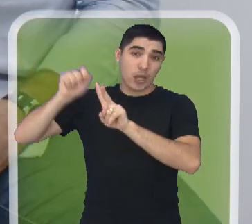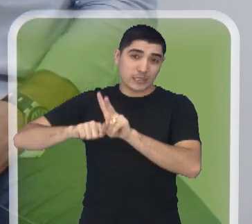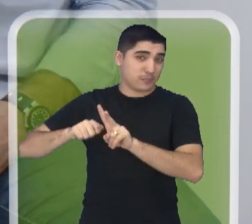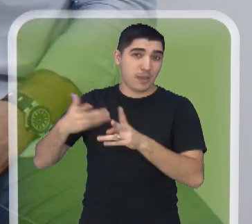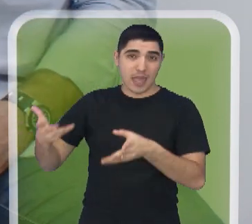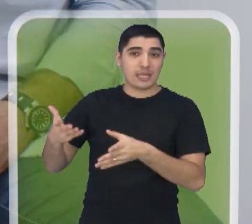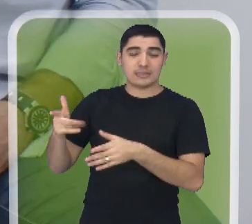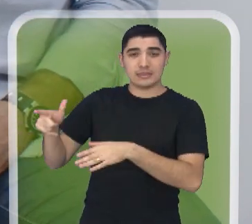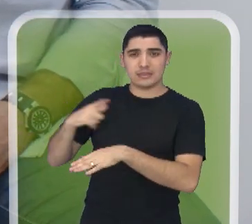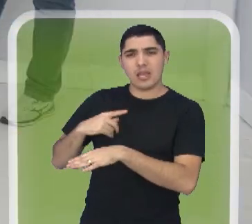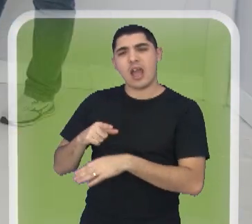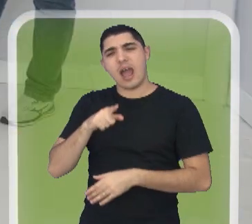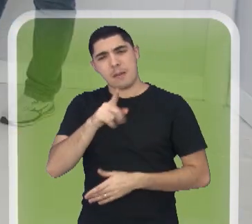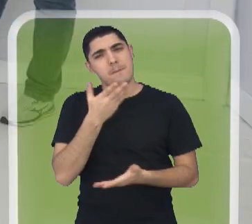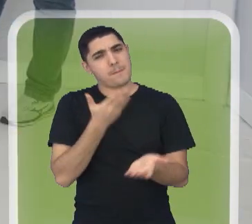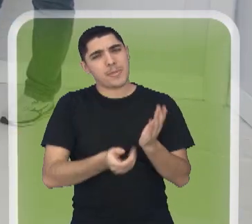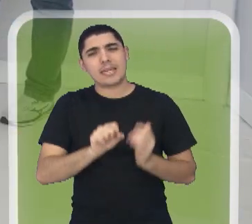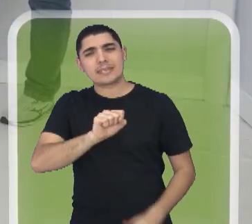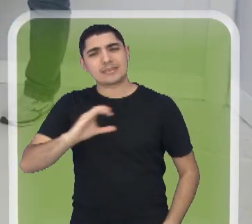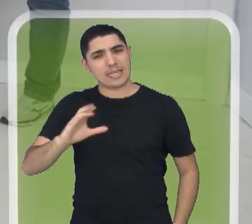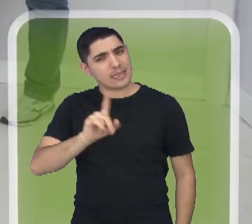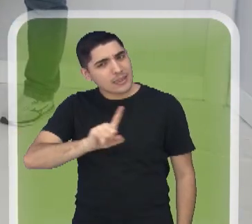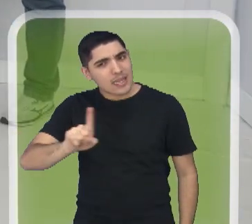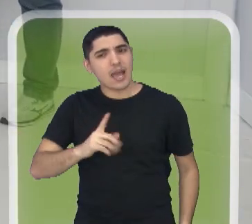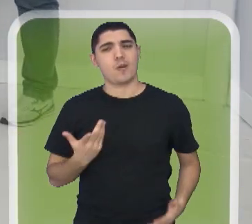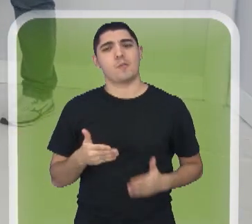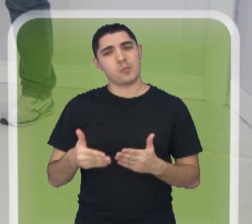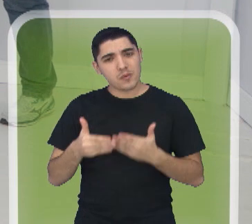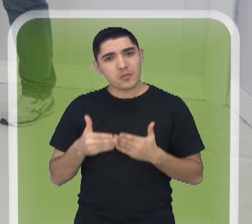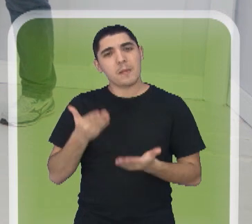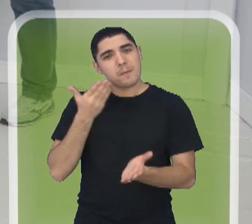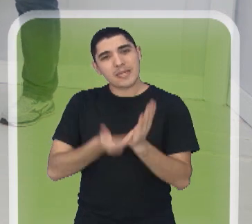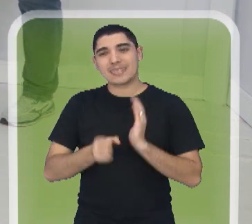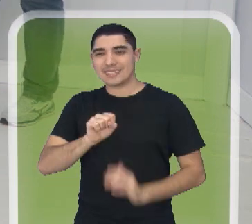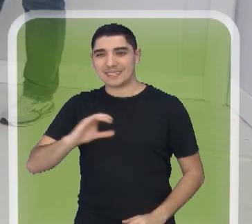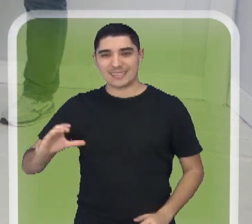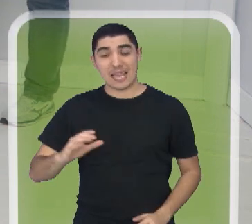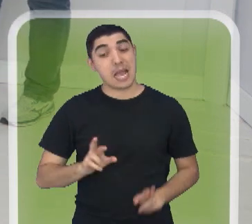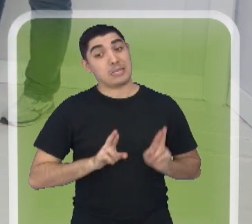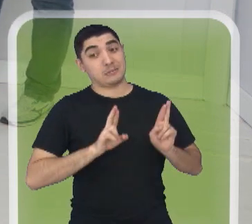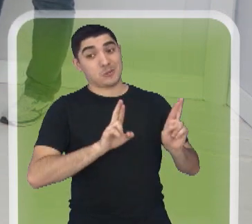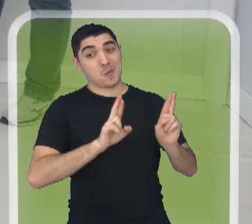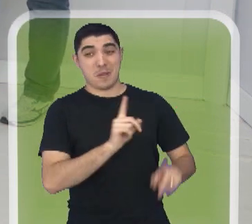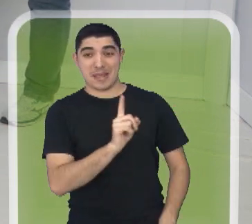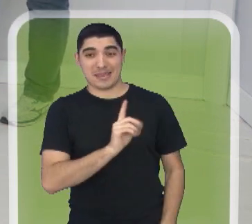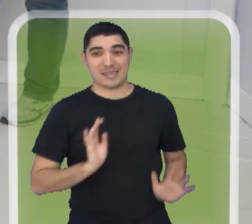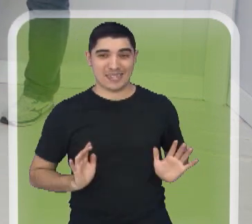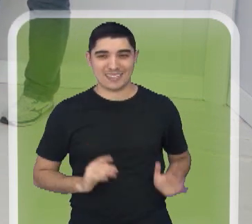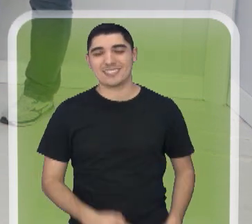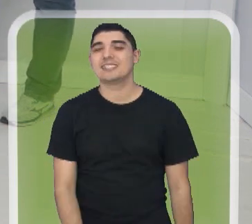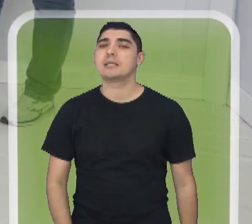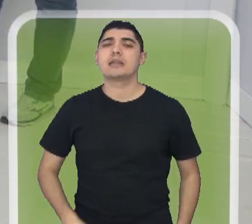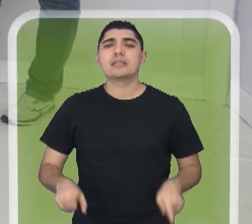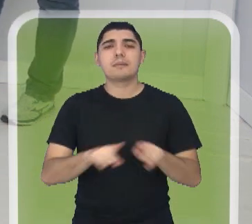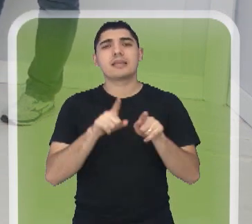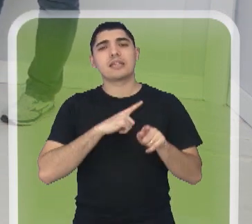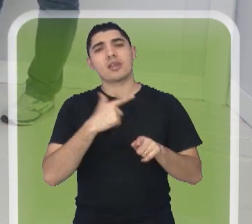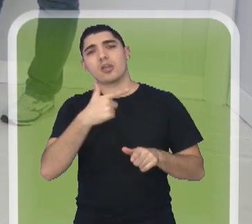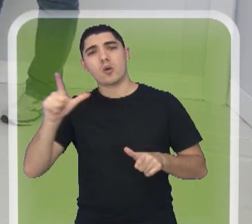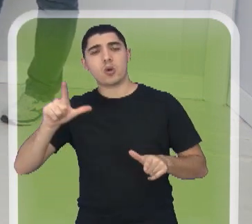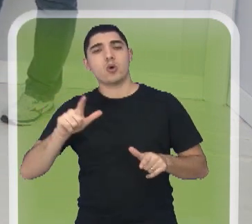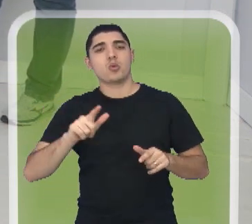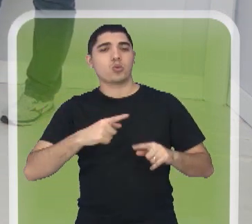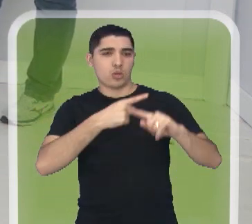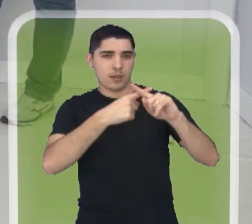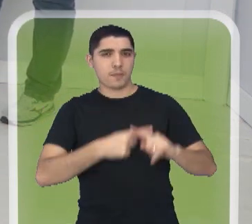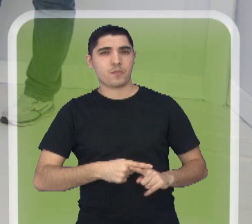Não vai perder para São Caetano. São Caetano tá acabando lá. Vai perder para São Caetano ou cornetar o seu Espero que não. Lembrando que tem alguns times de Série A2 que a Série A2 já